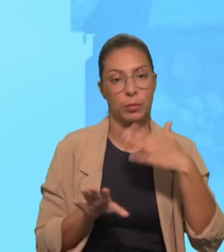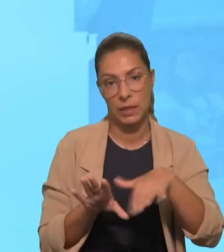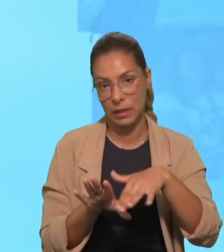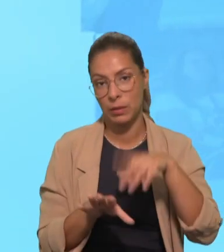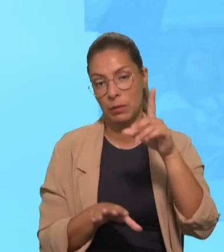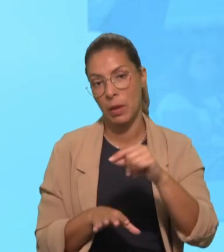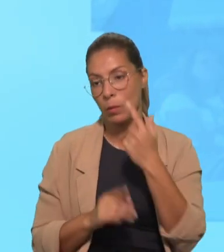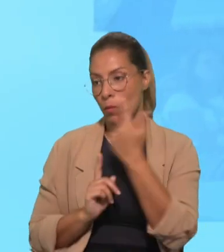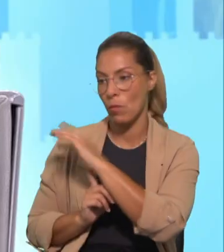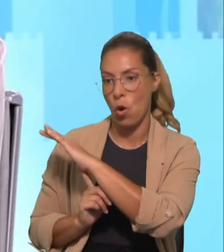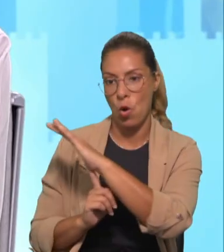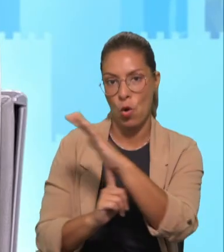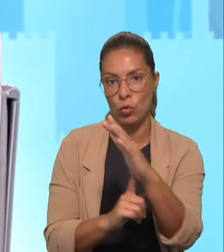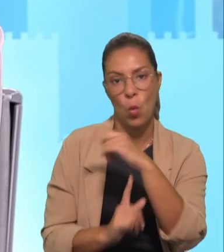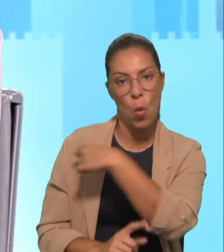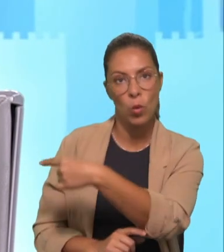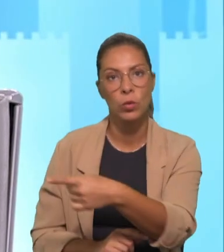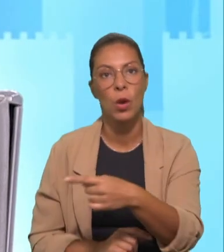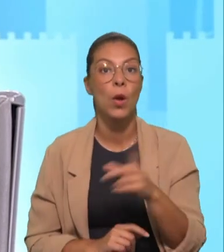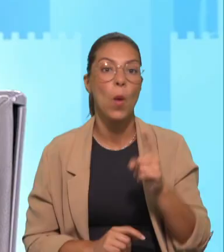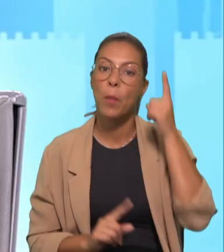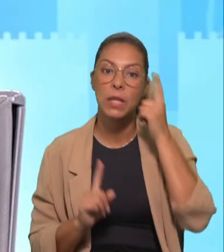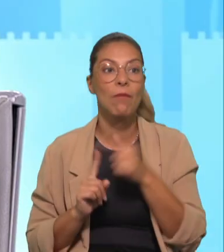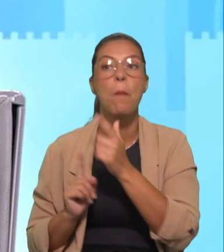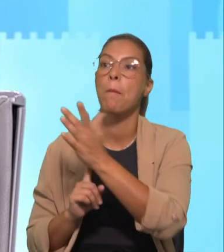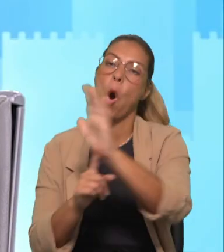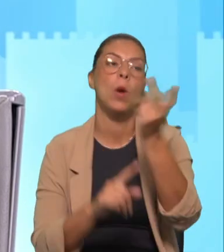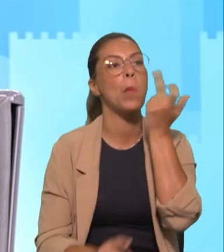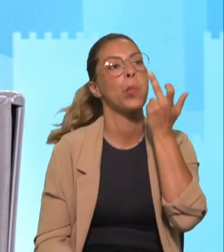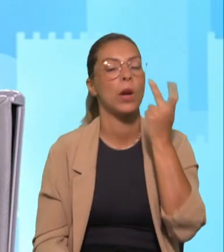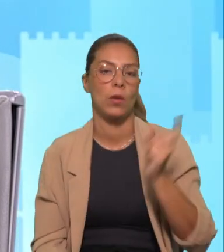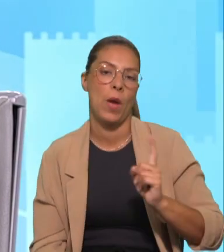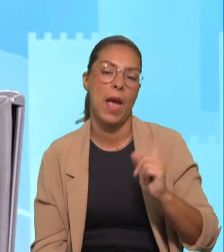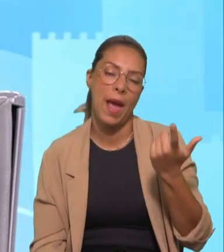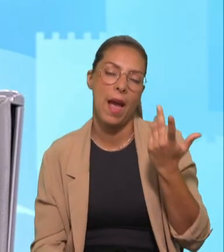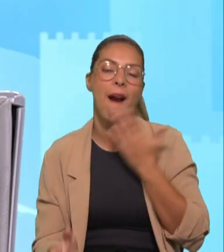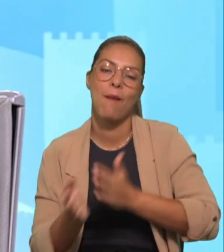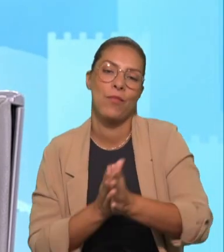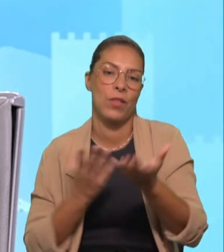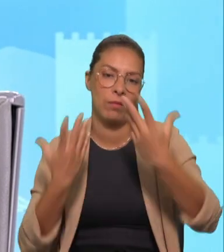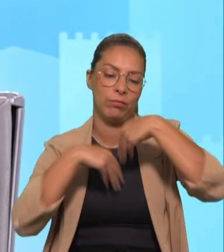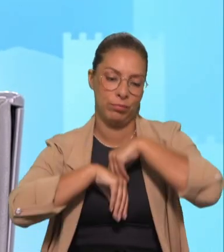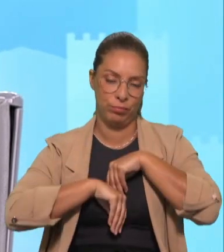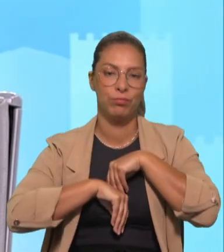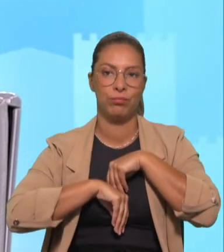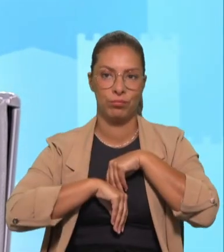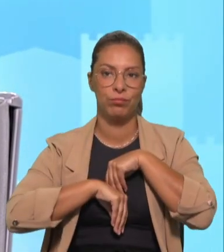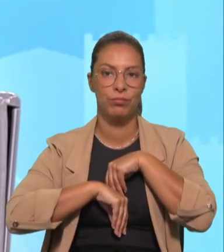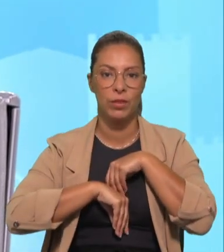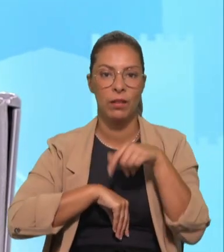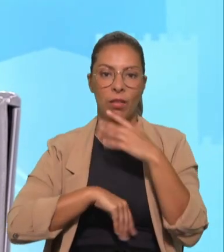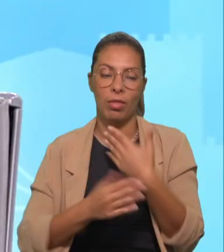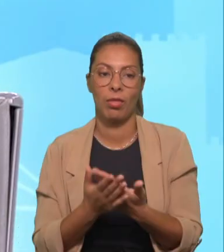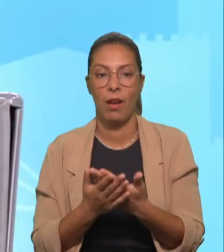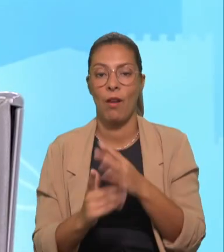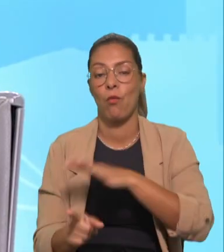Sim. Seguramente. Sim. Muito não é bem. para mostrar, mas para viver. acaba por naturalmente irradiar, porque Claro. A